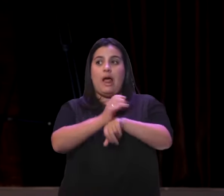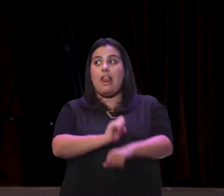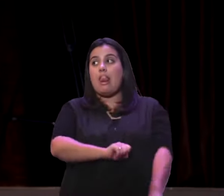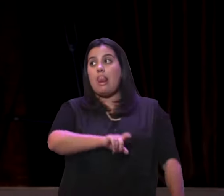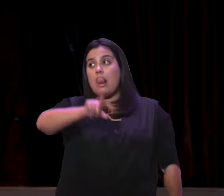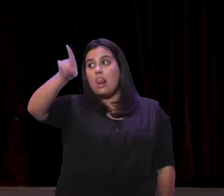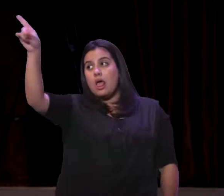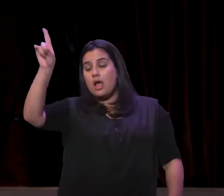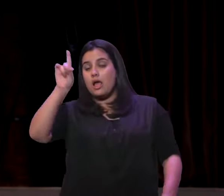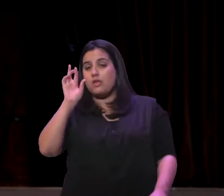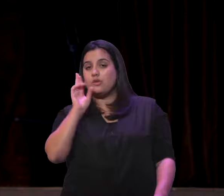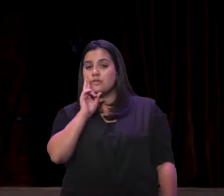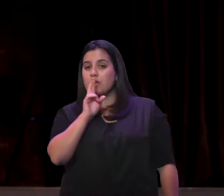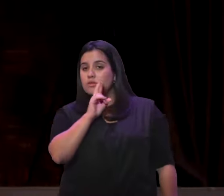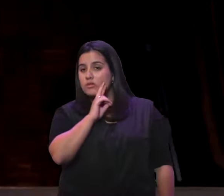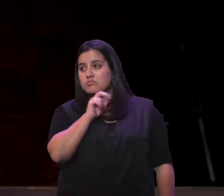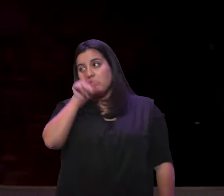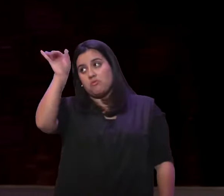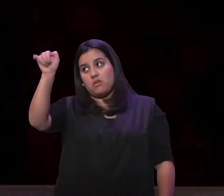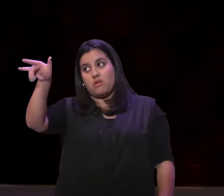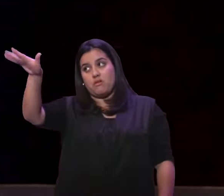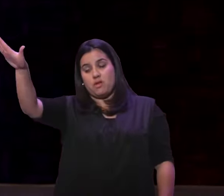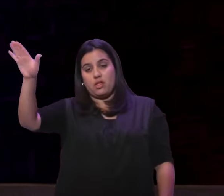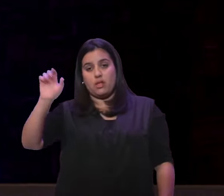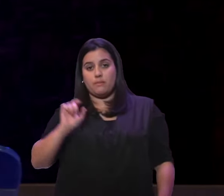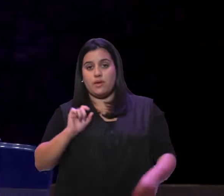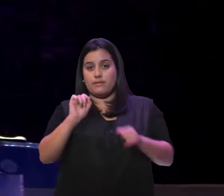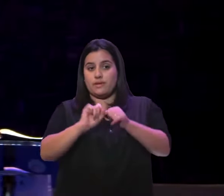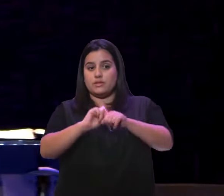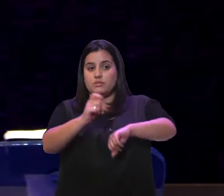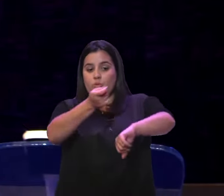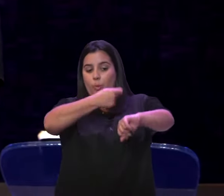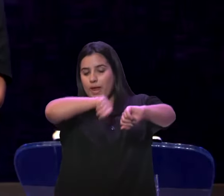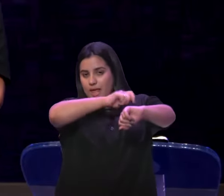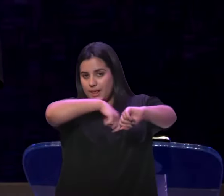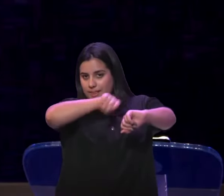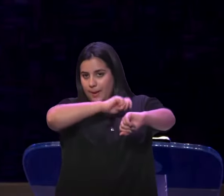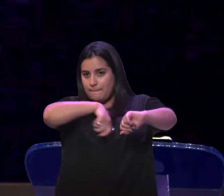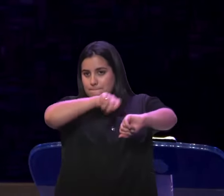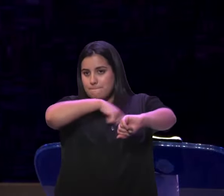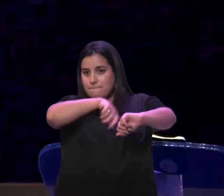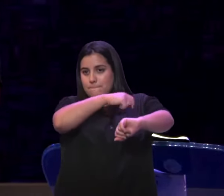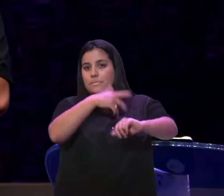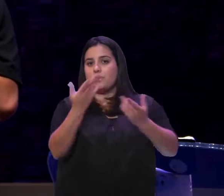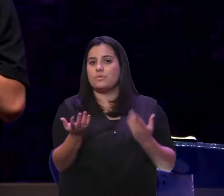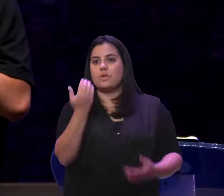fora. Ela ficava lá fazendo comida, para quando os adolescentes saírem do